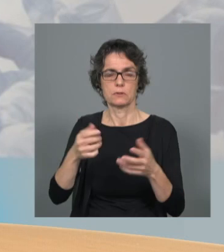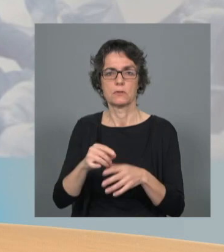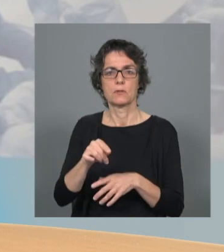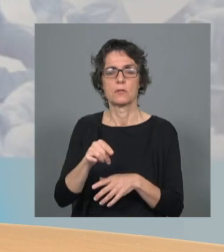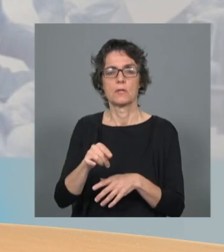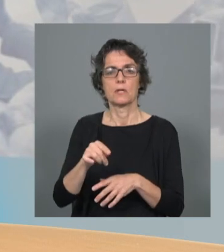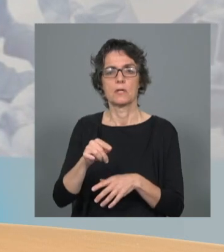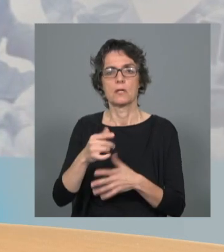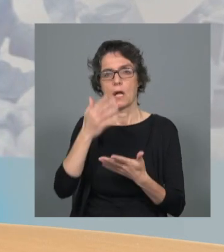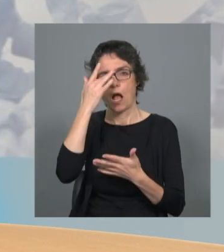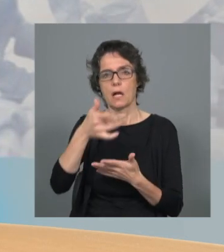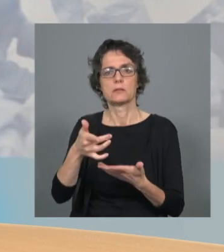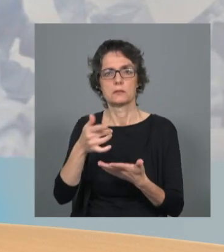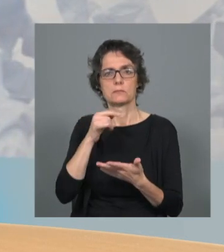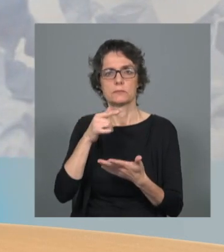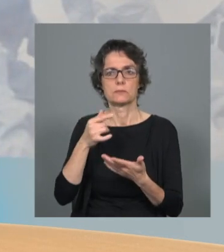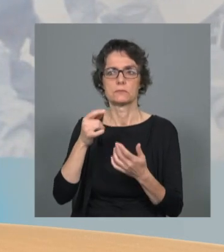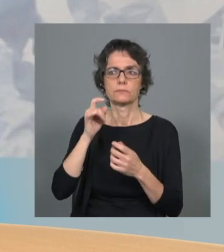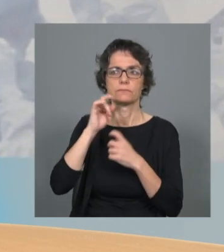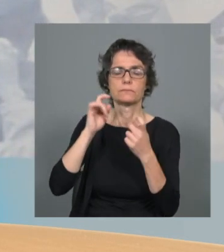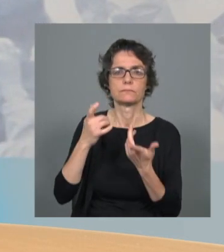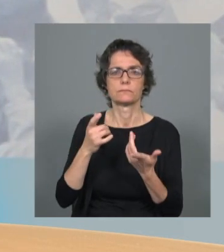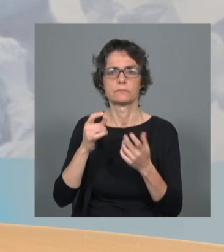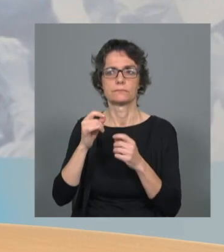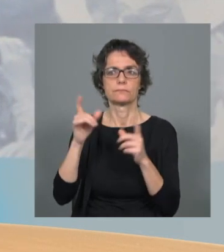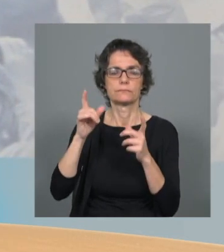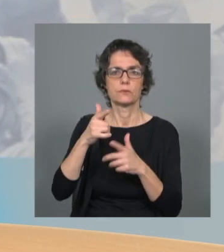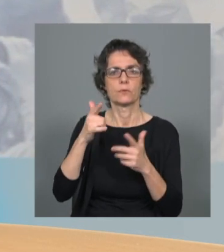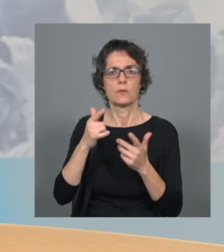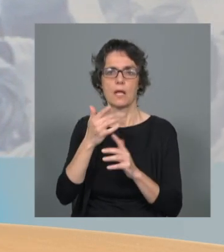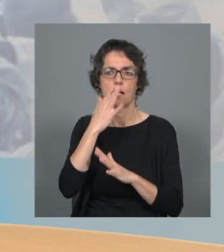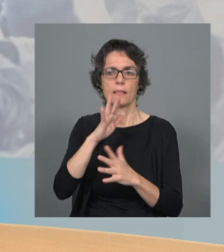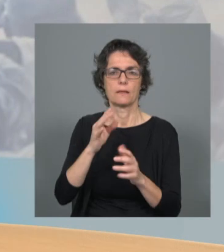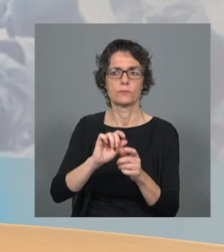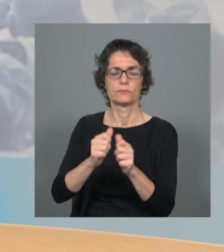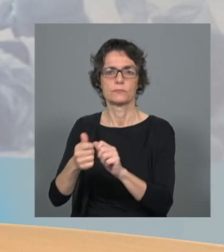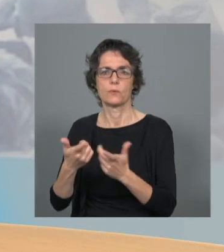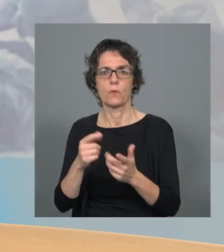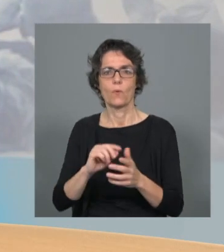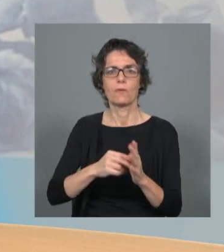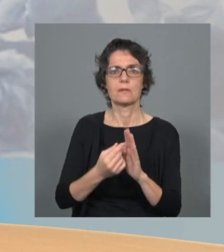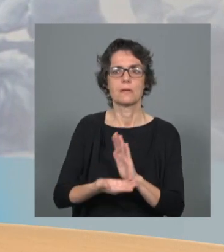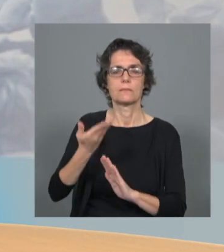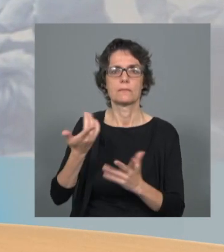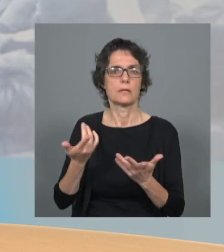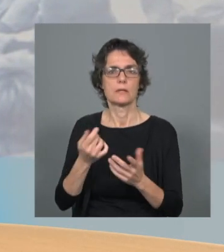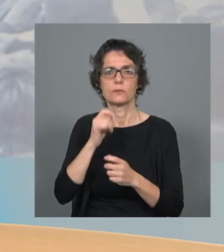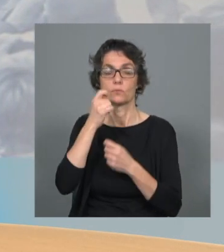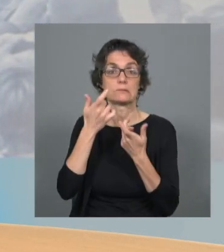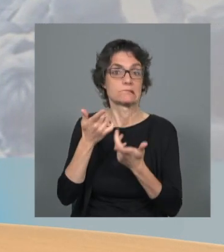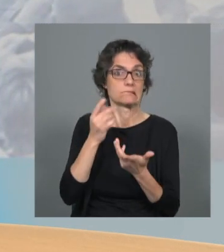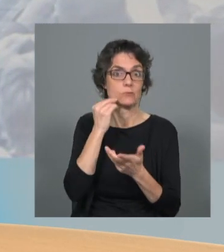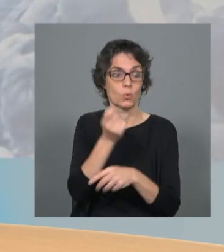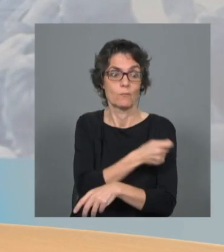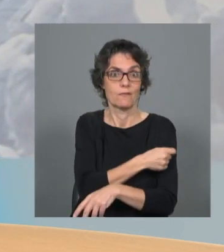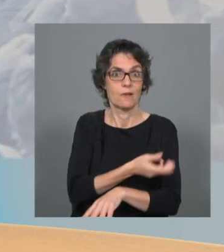com apelos à alteração de comportamentos, com maiores testagens e com o aceleramento da vacinação? Eu receio